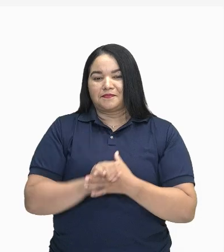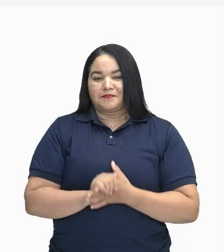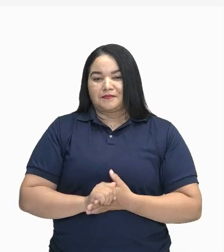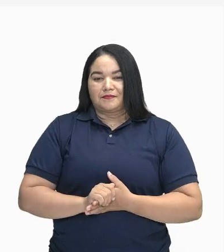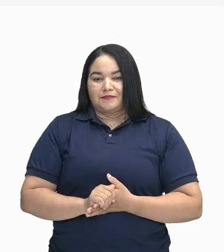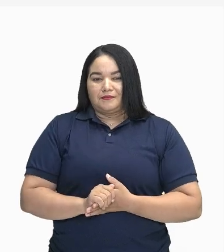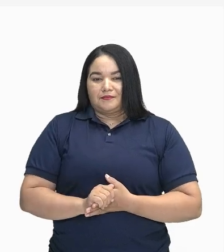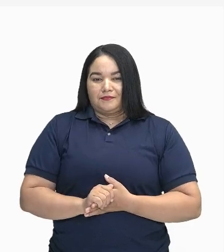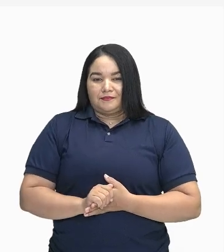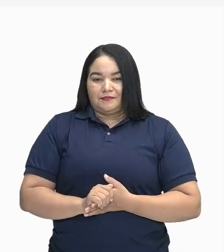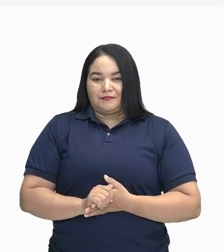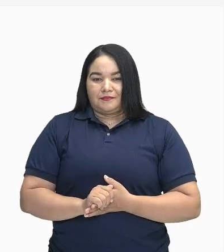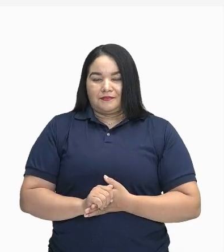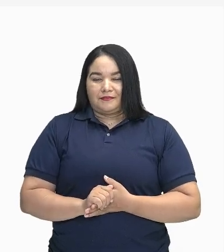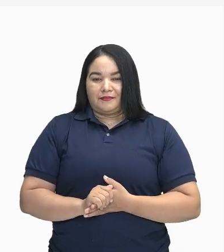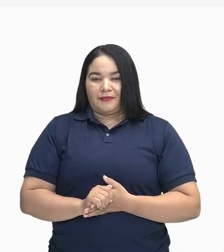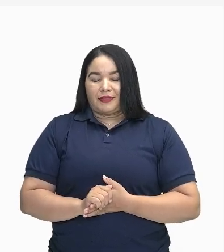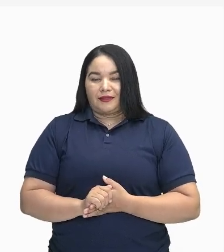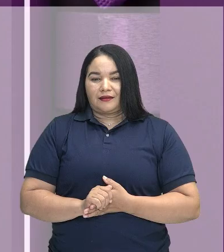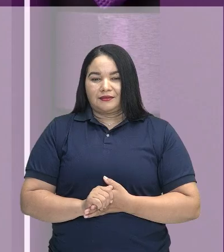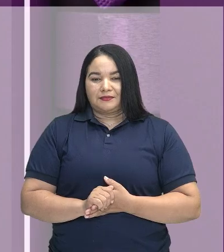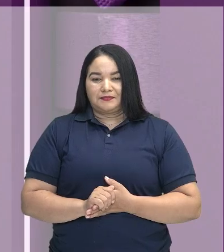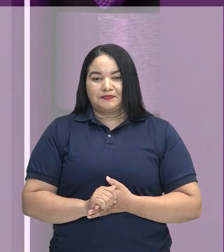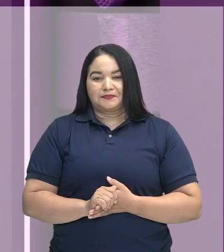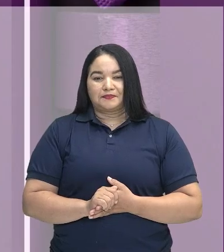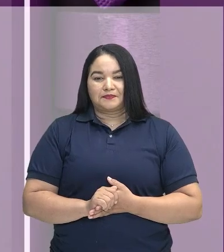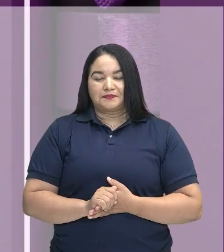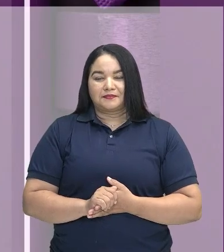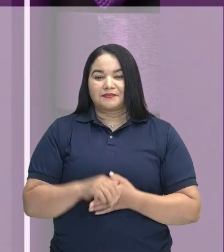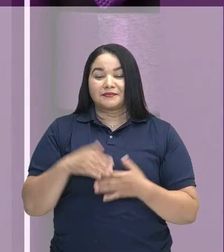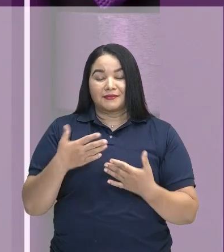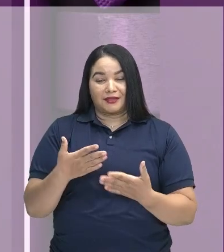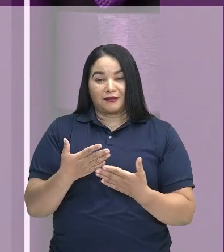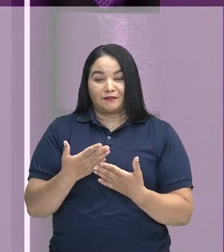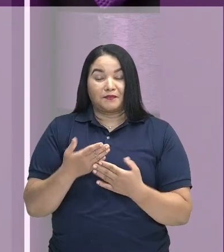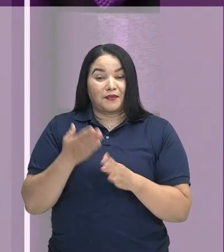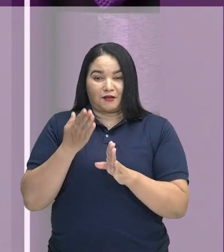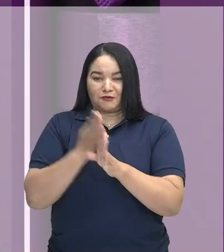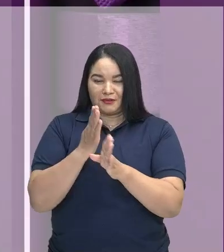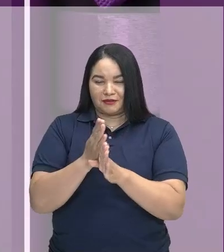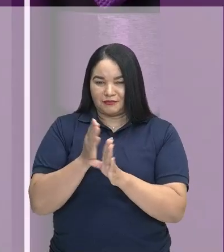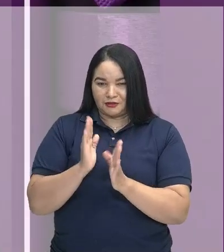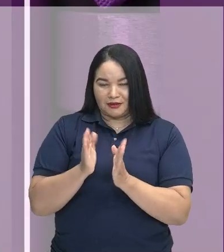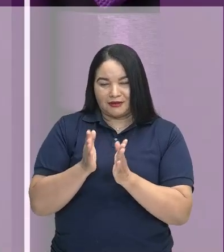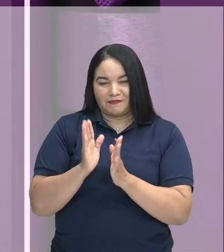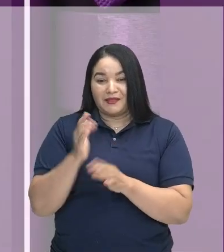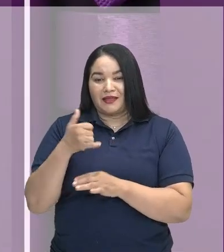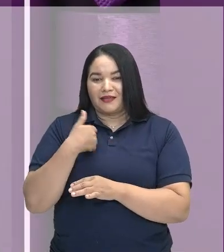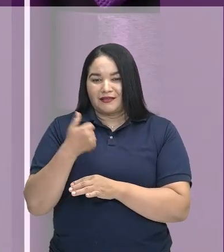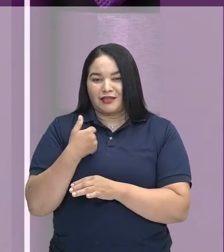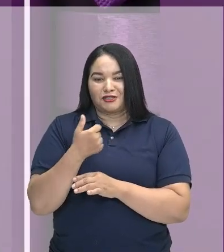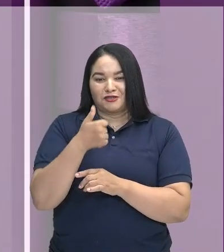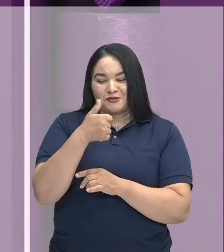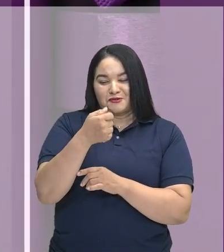razão entre as idades equivale a 1/4, né? E aí o significado